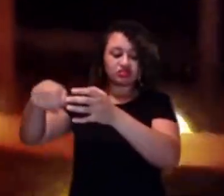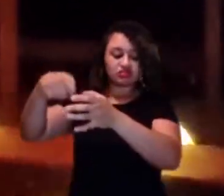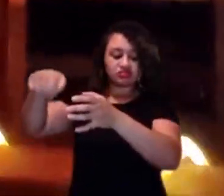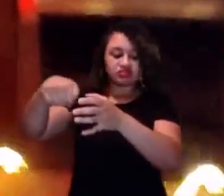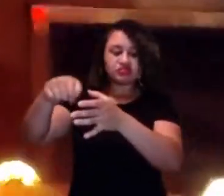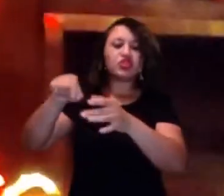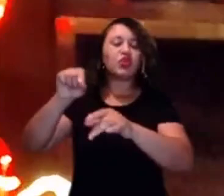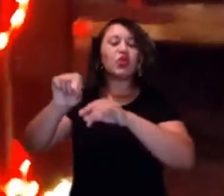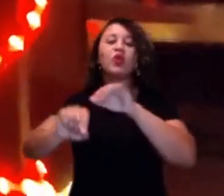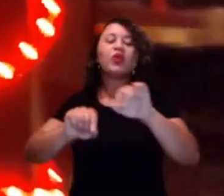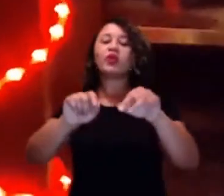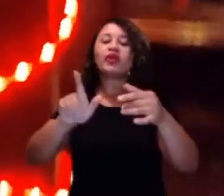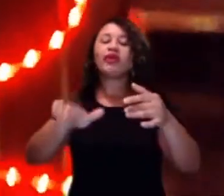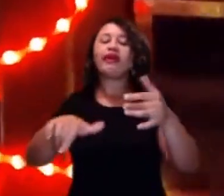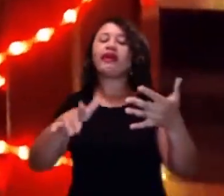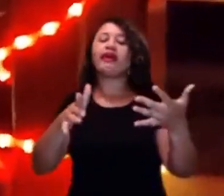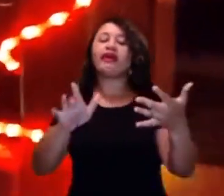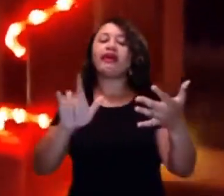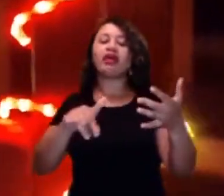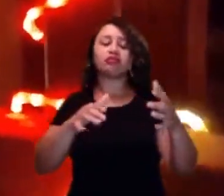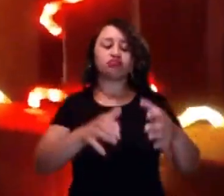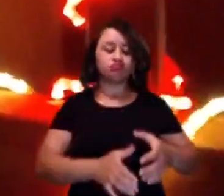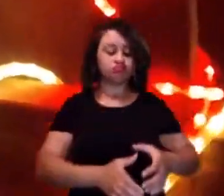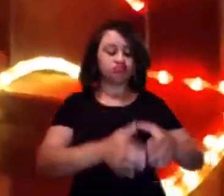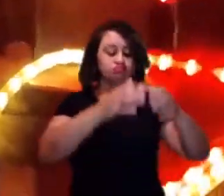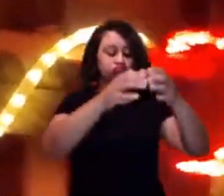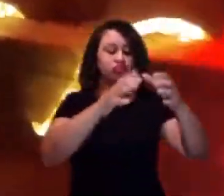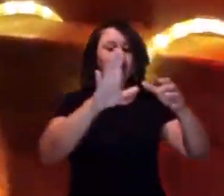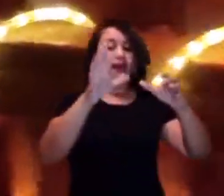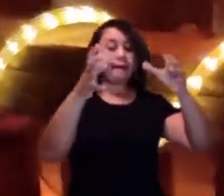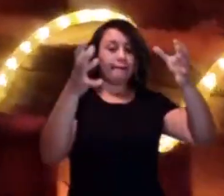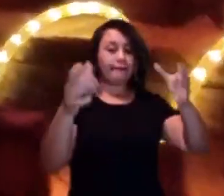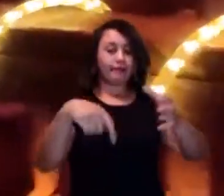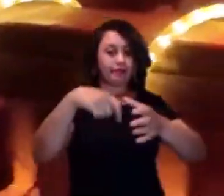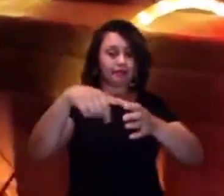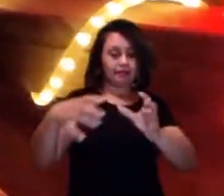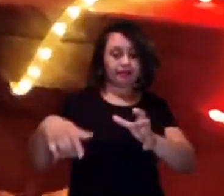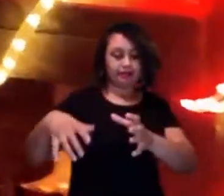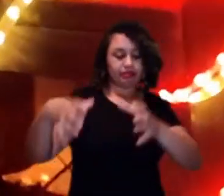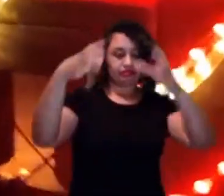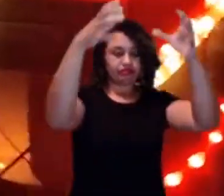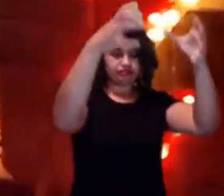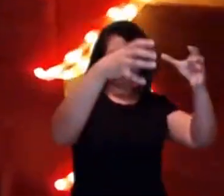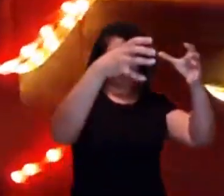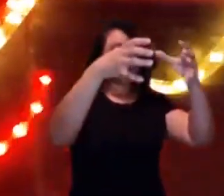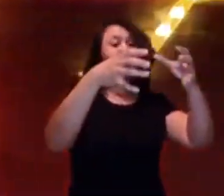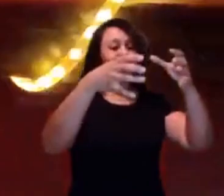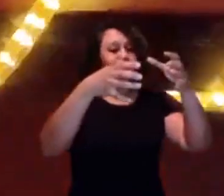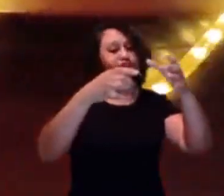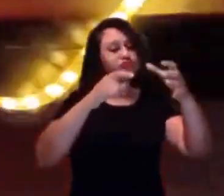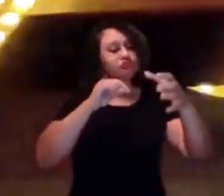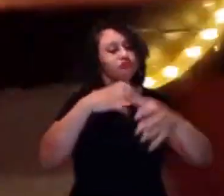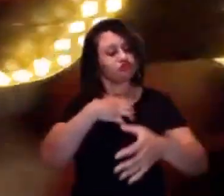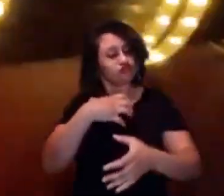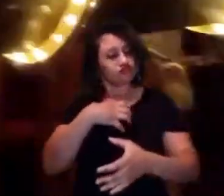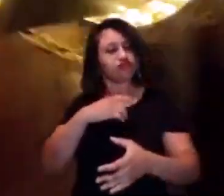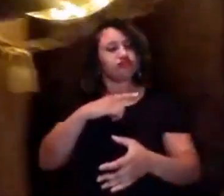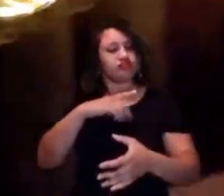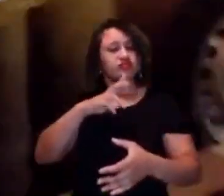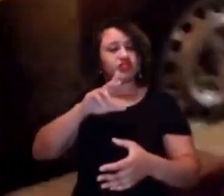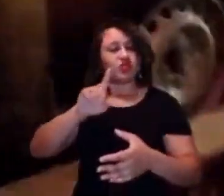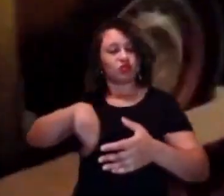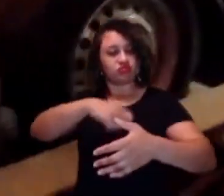São vários tipos, ó, tipo carvão ali, o cara tá preparando. E ali ela coloca no